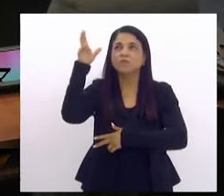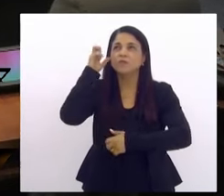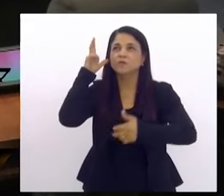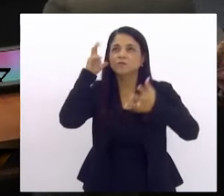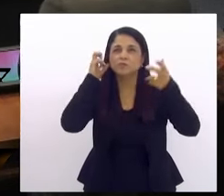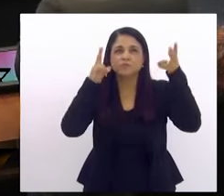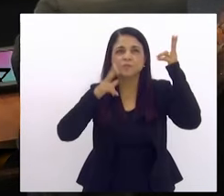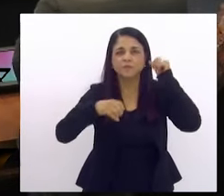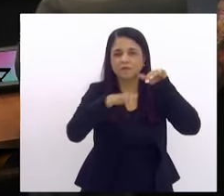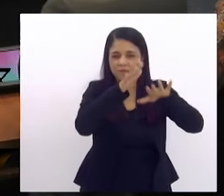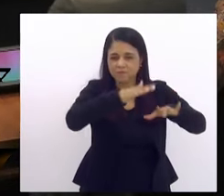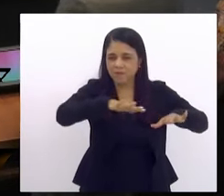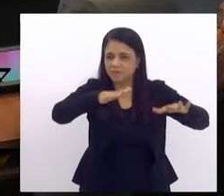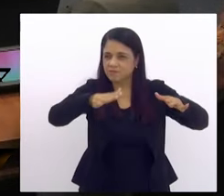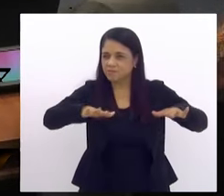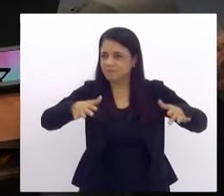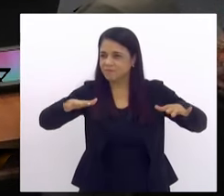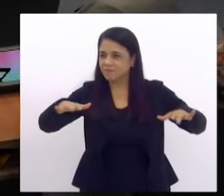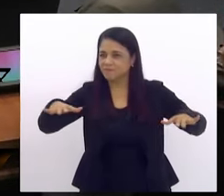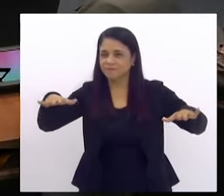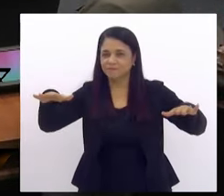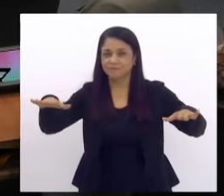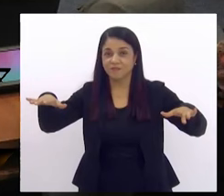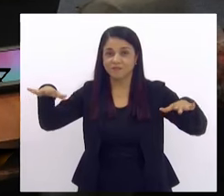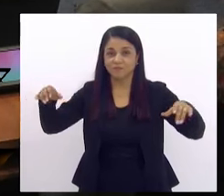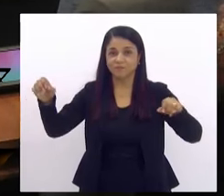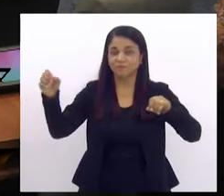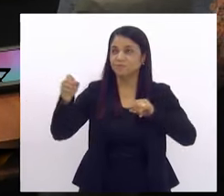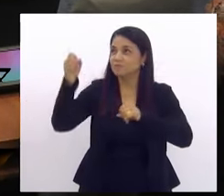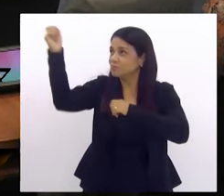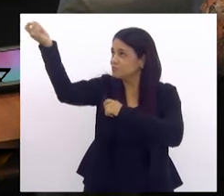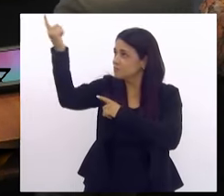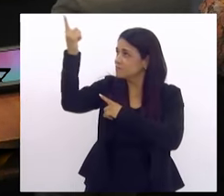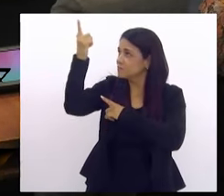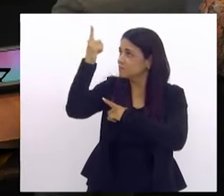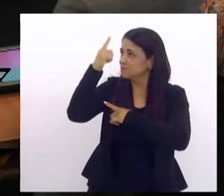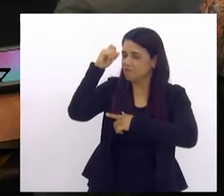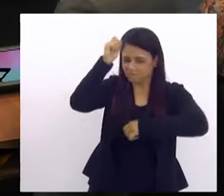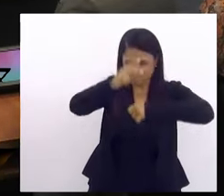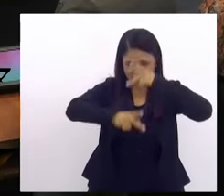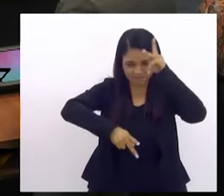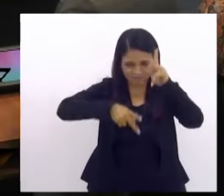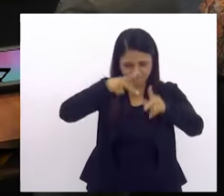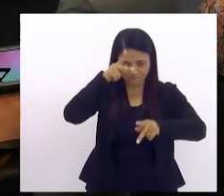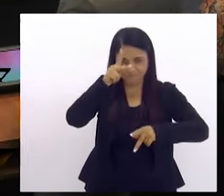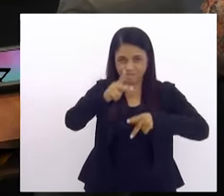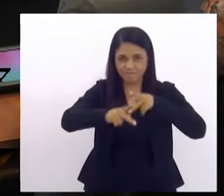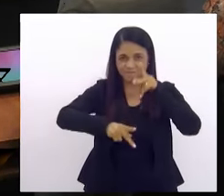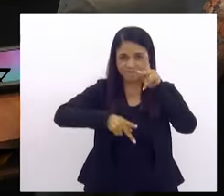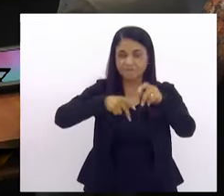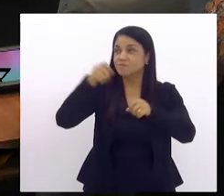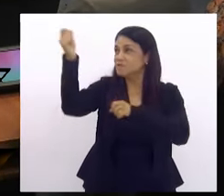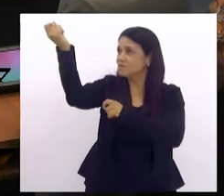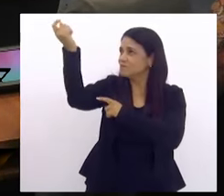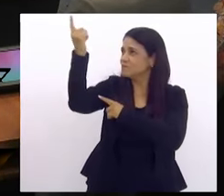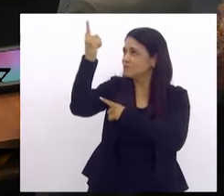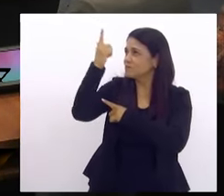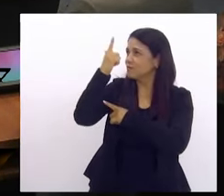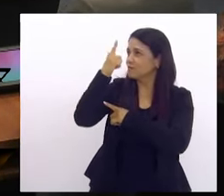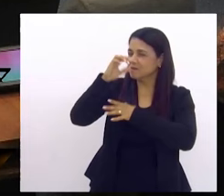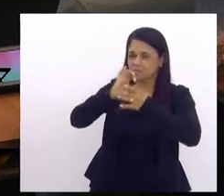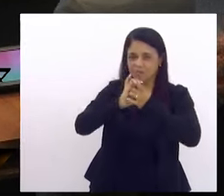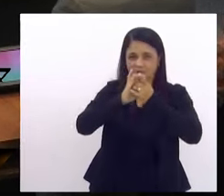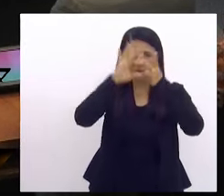ouv e piranas margens flácidas e o povo heróico brado retumbante e o